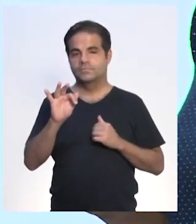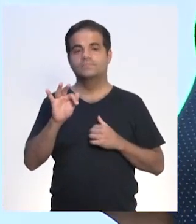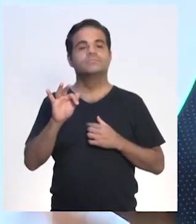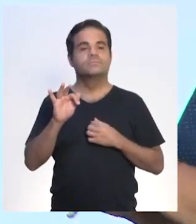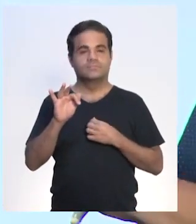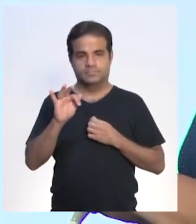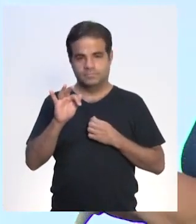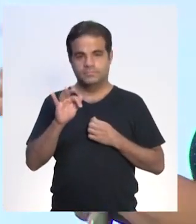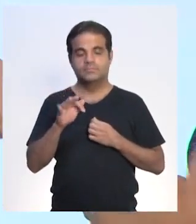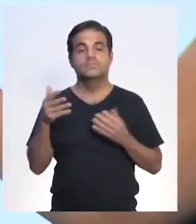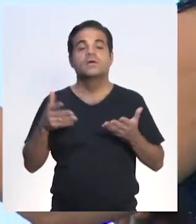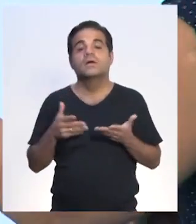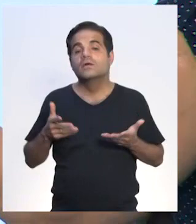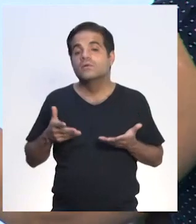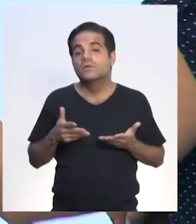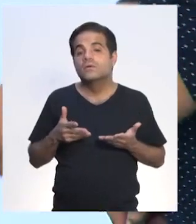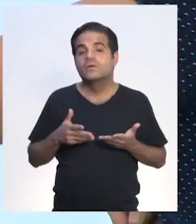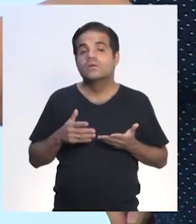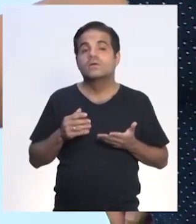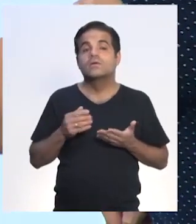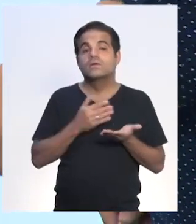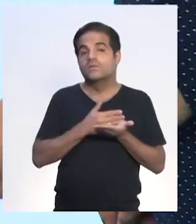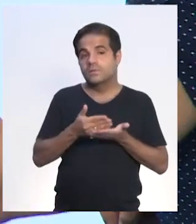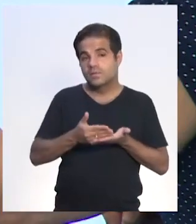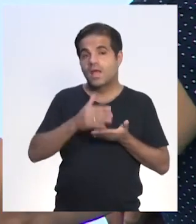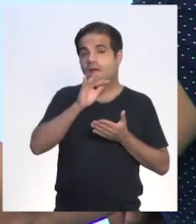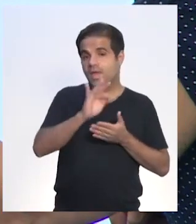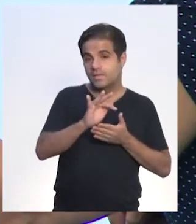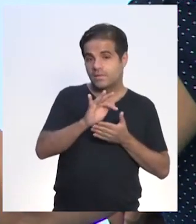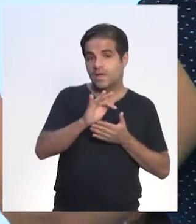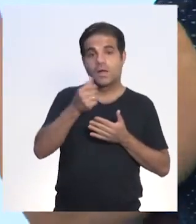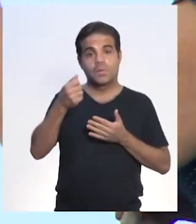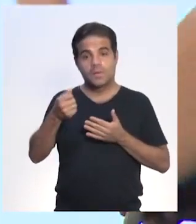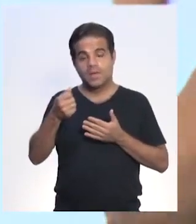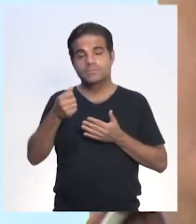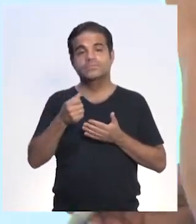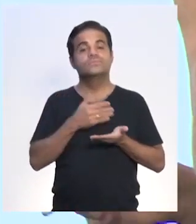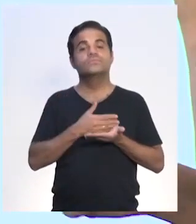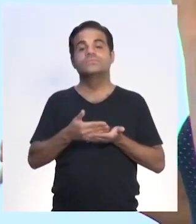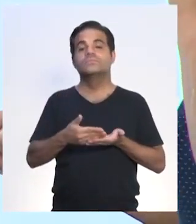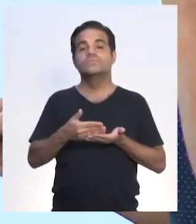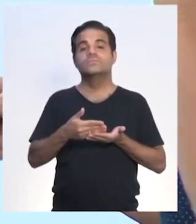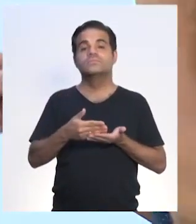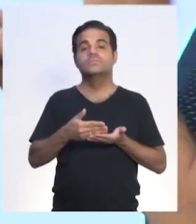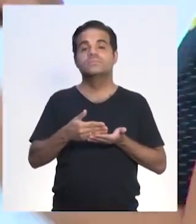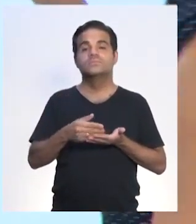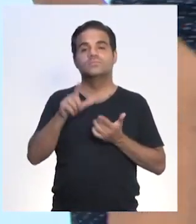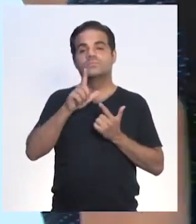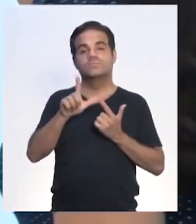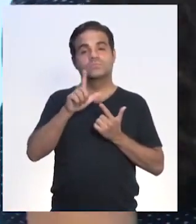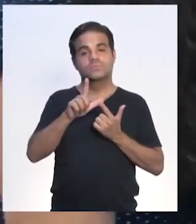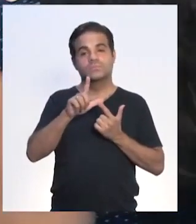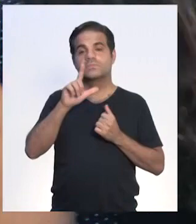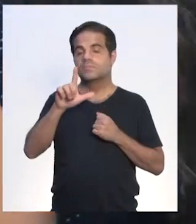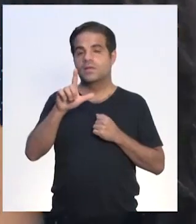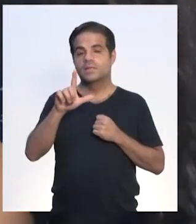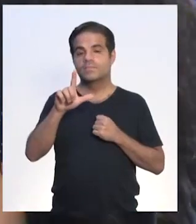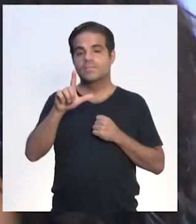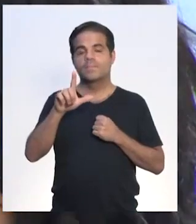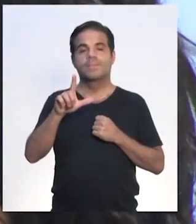bem. Agora, ao invés de começar com F e com A, vou começar com L.